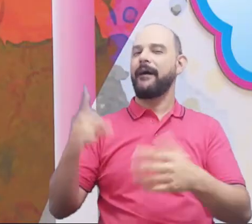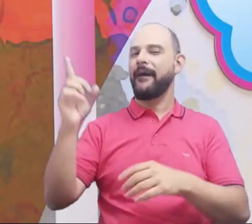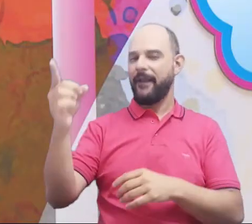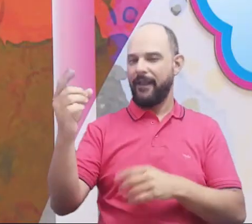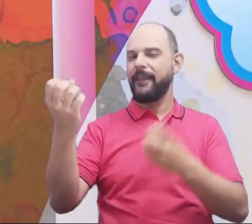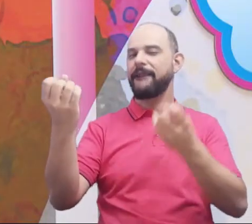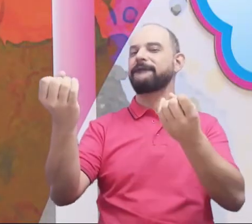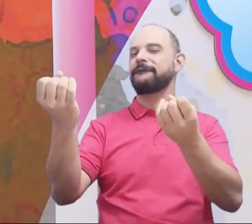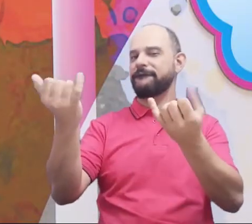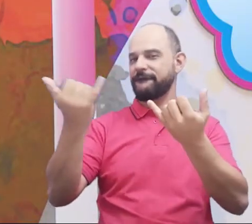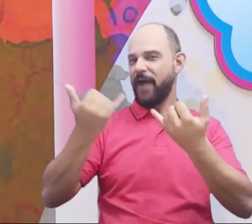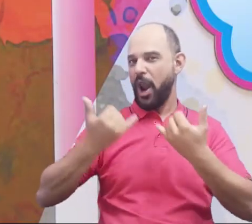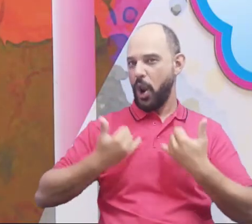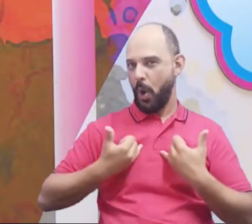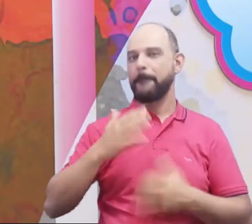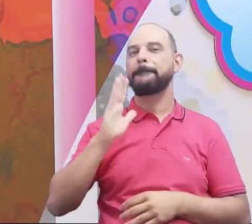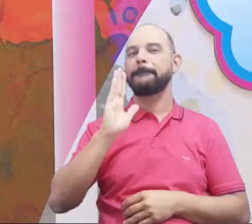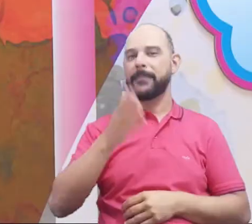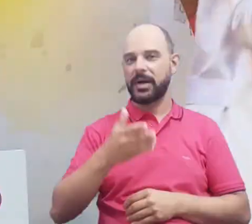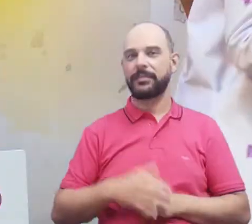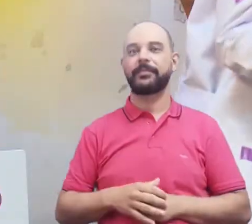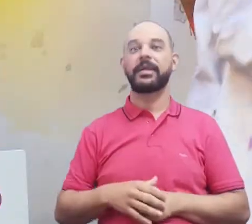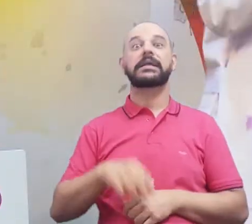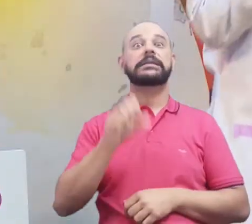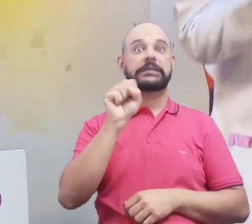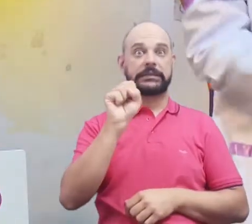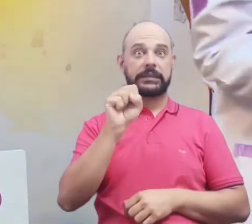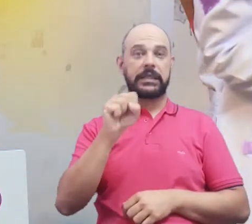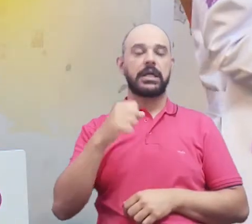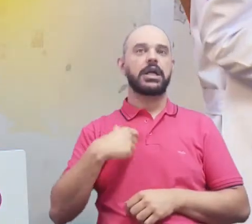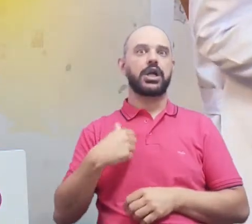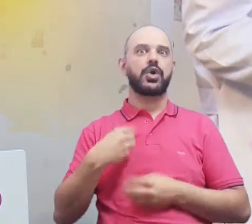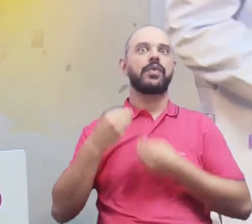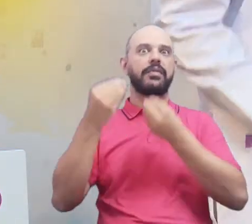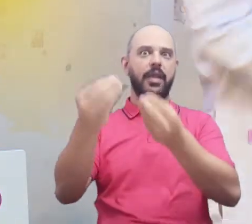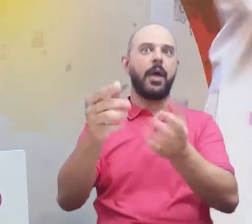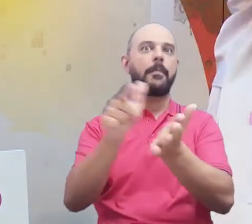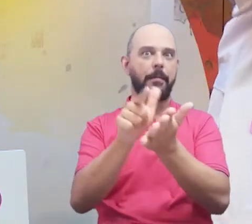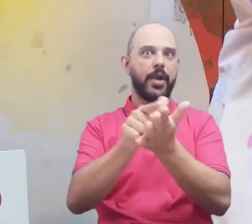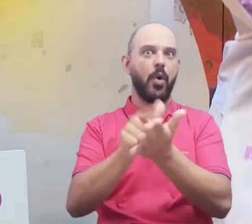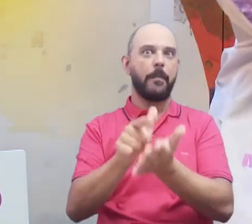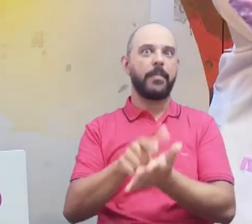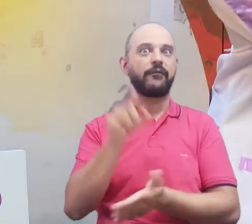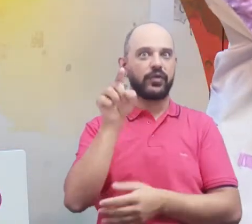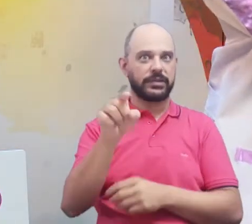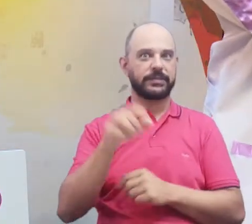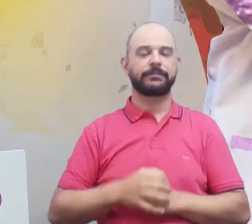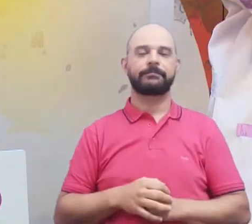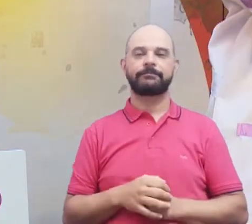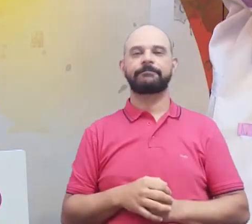era disso que ele tava falando. Sim, e eu vou entregar os papéis pra você.